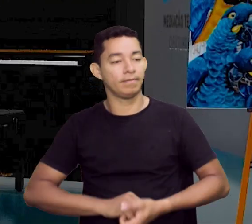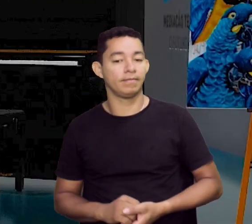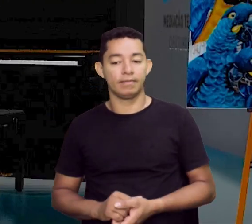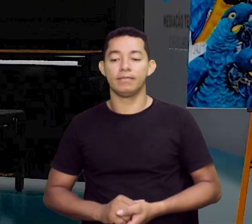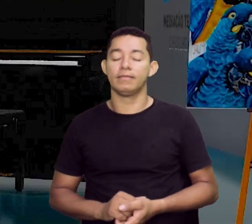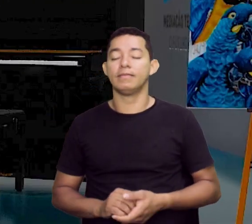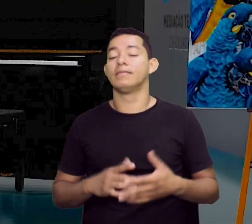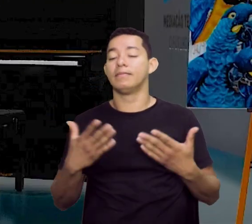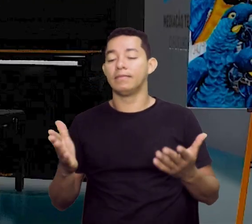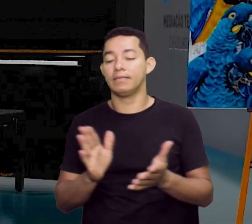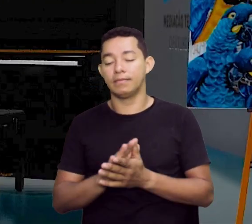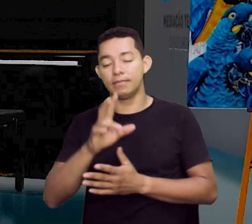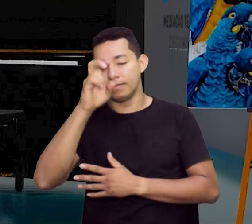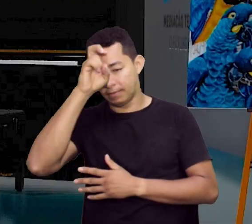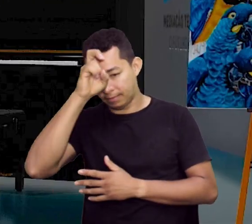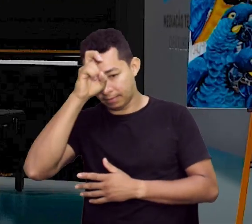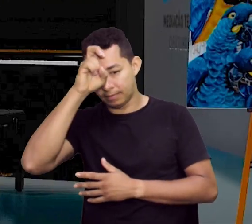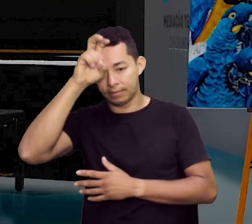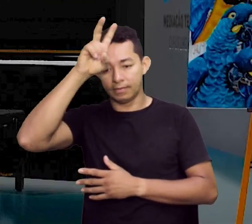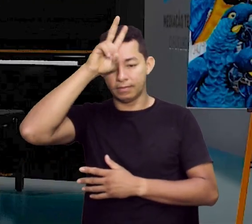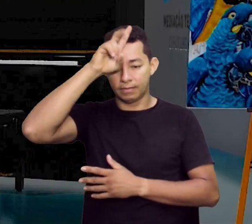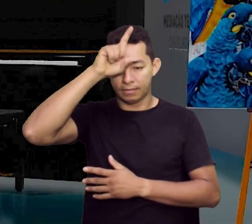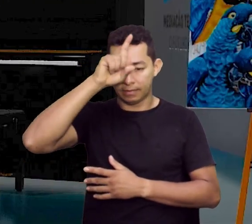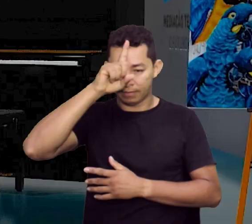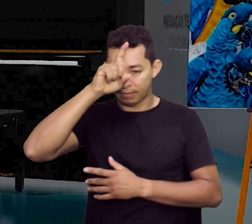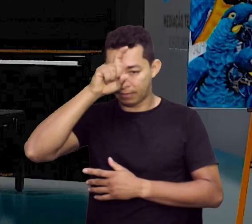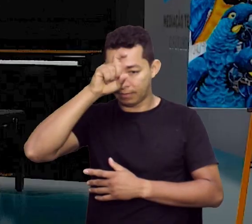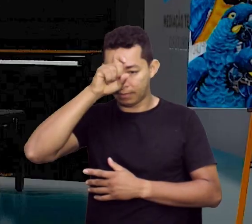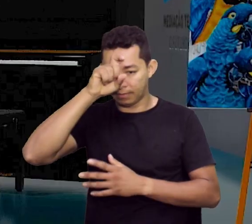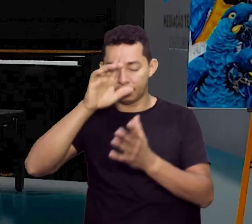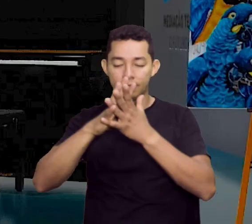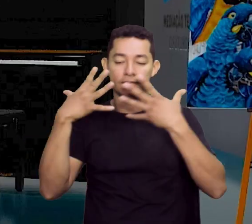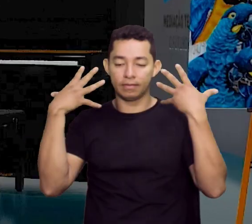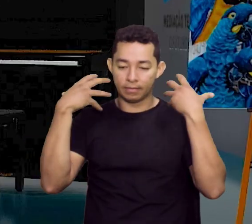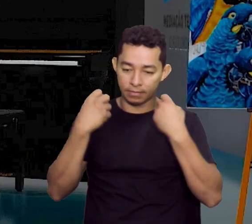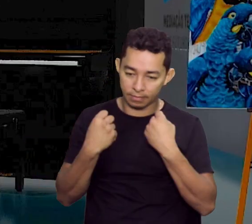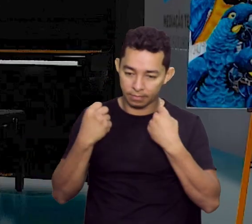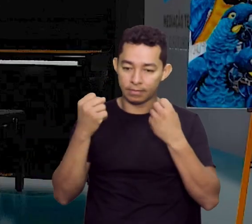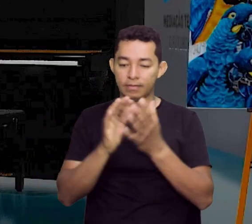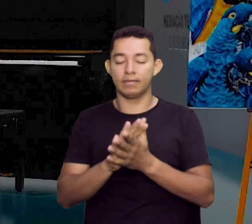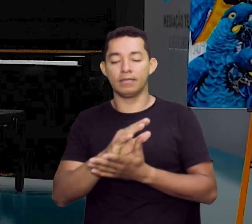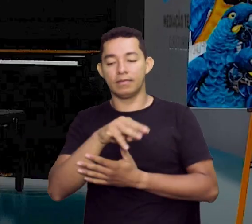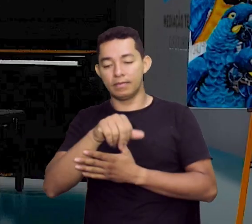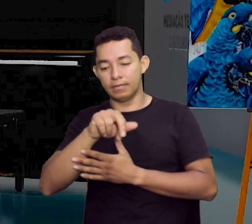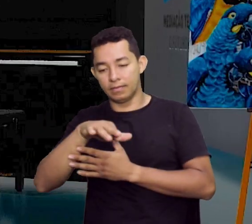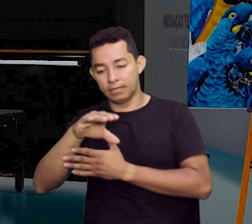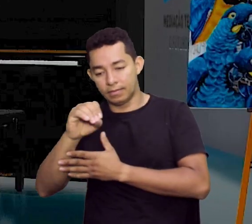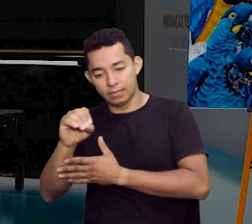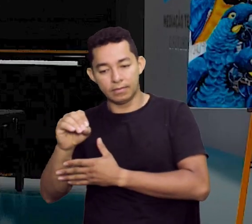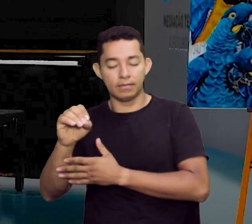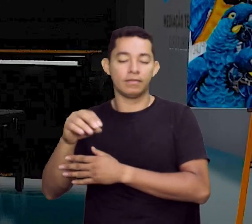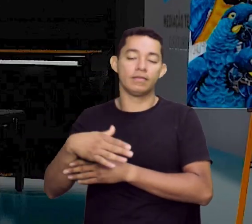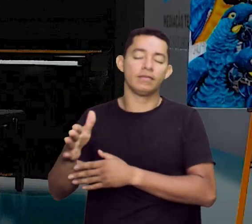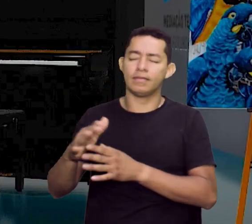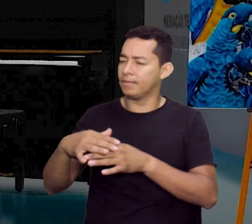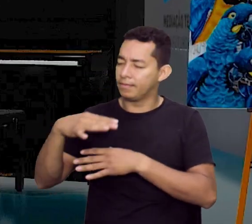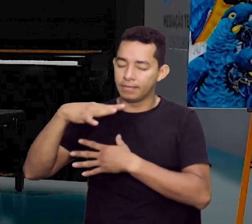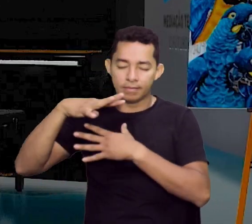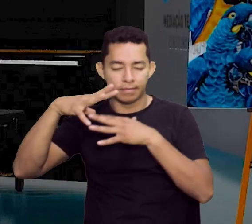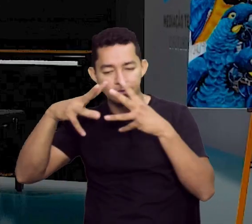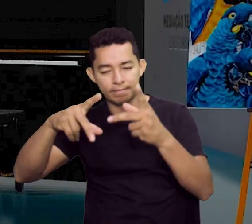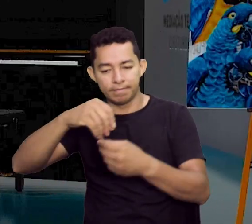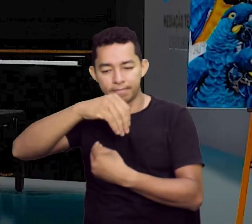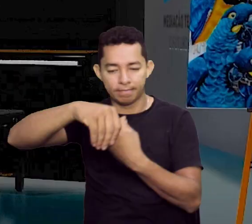Pois é, Faraó, Egito, Cleópatra, Marco Antônio. Tem todo um rodeio aí para a